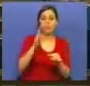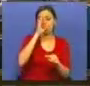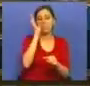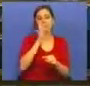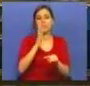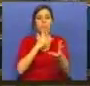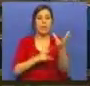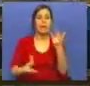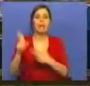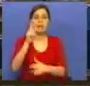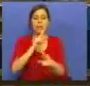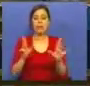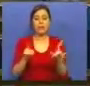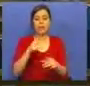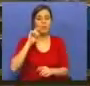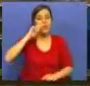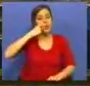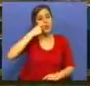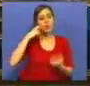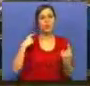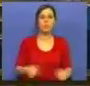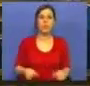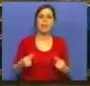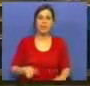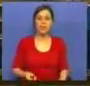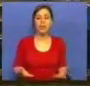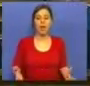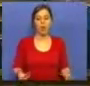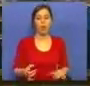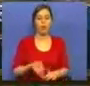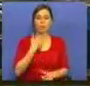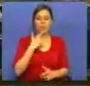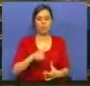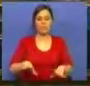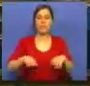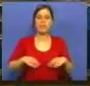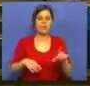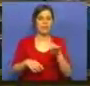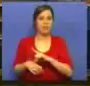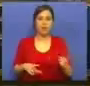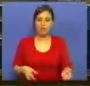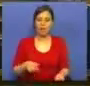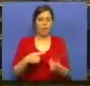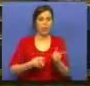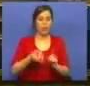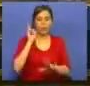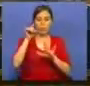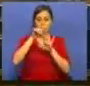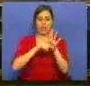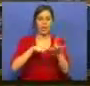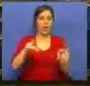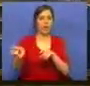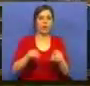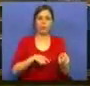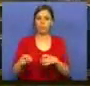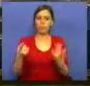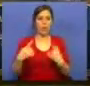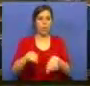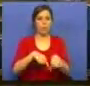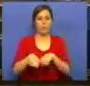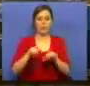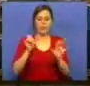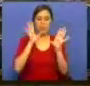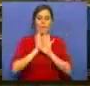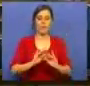uma crítica de suspeição. Não é aceitável, não é sequer critério de recrutamento político para a